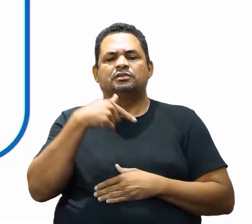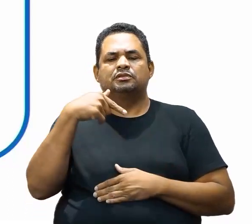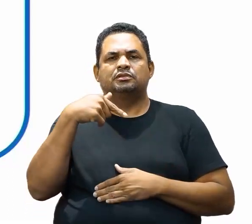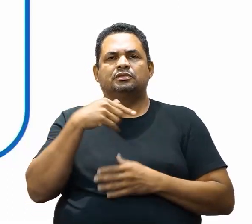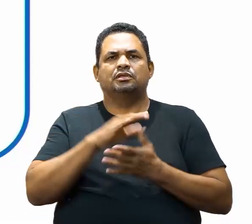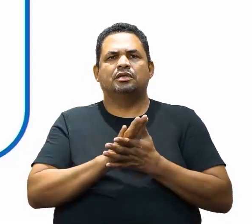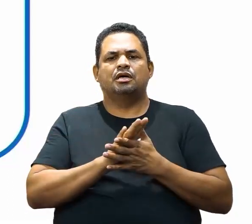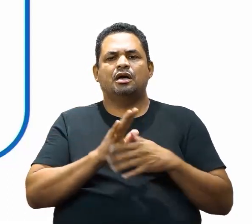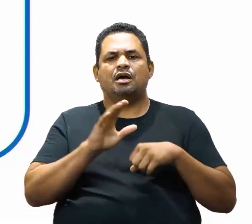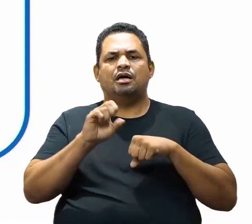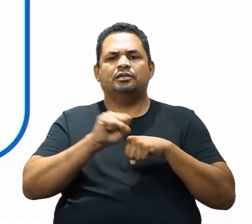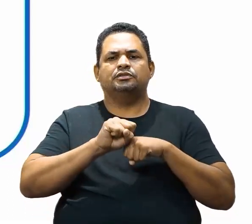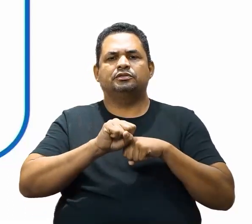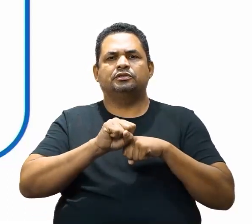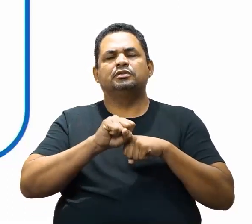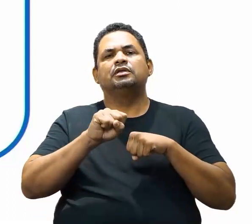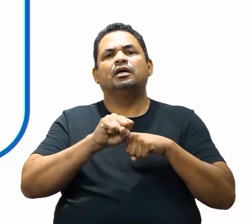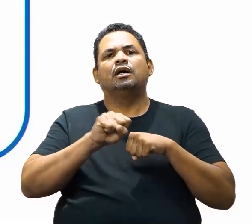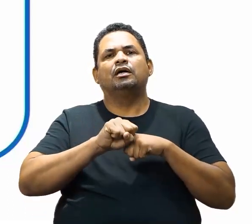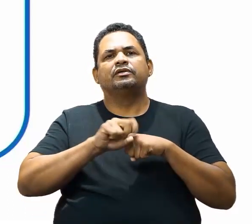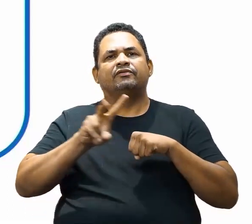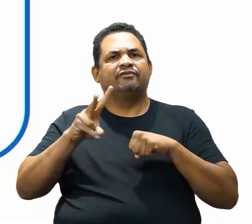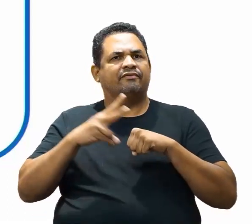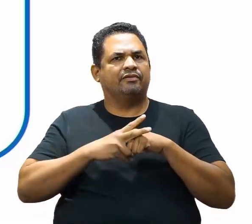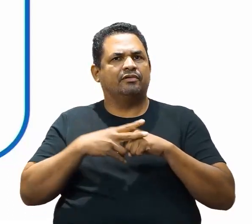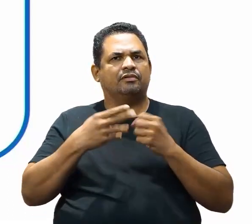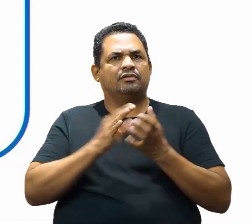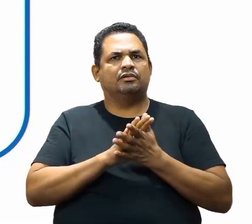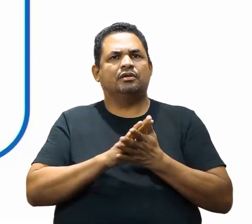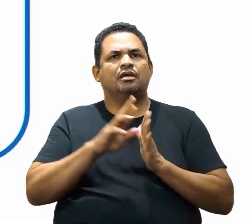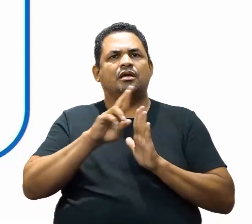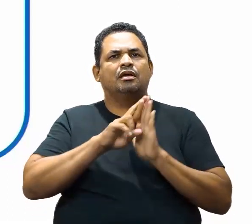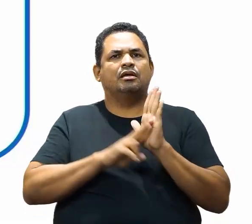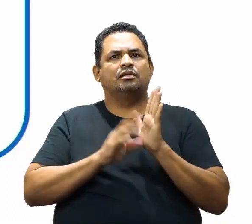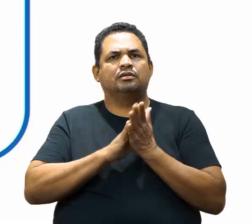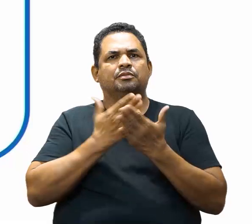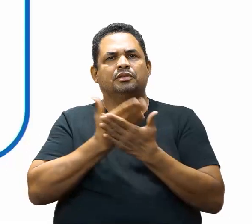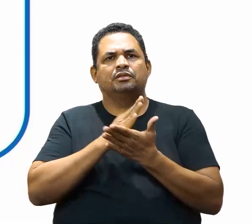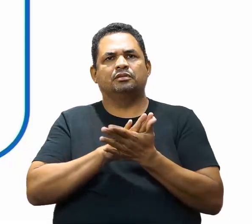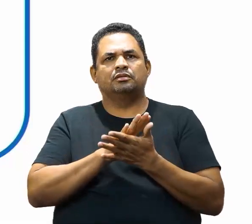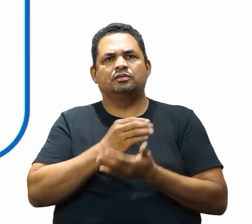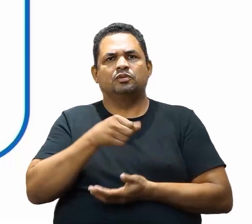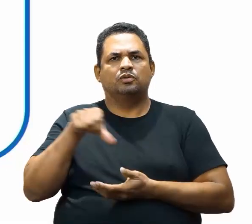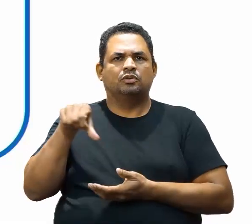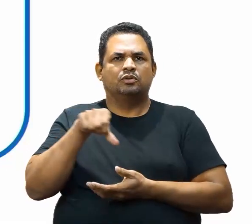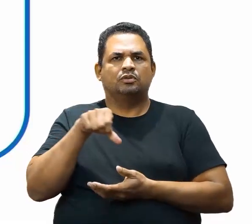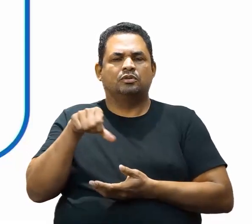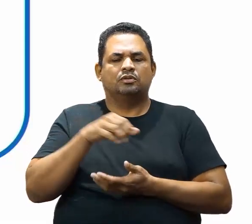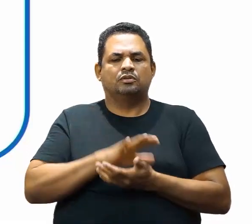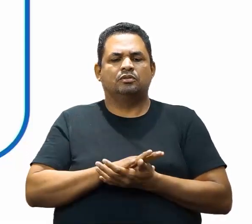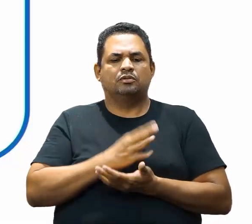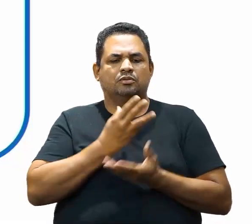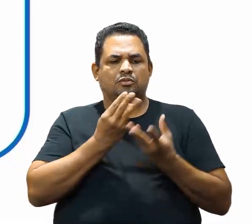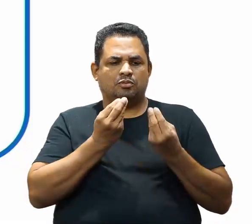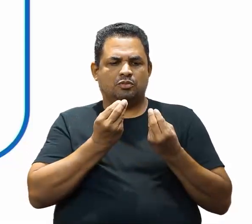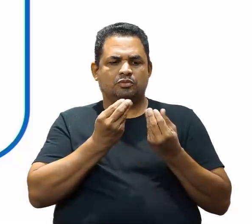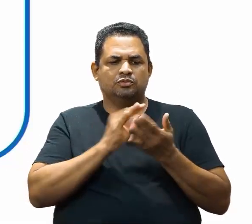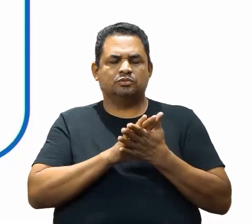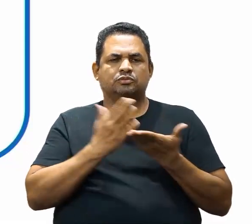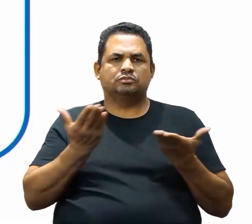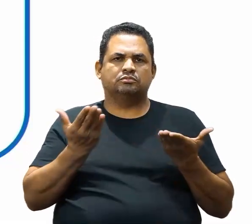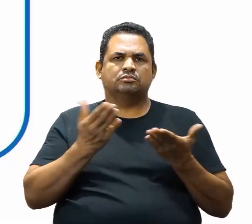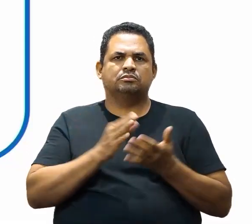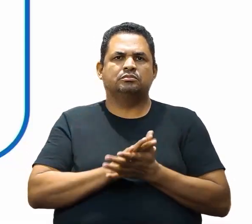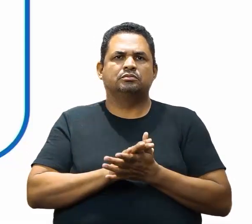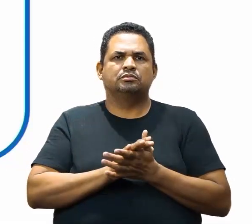adverbio, octavo, reglas de interpretación, nono, muy o mucho, y en